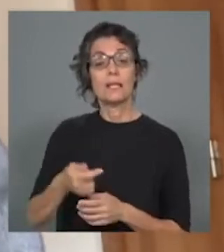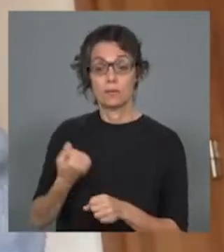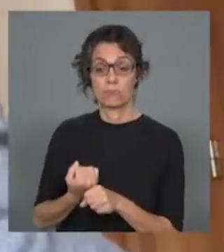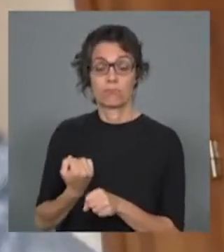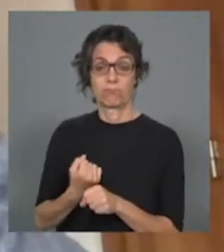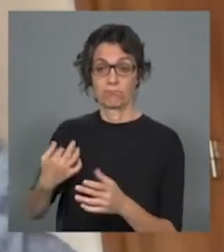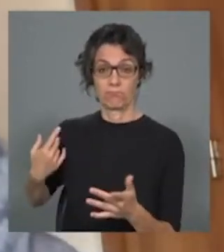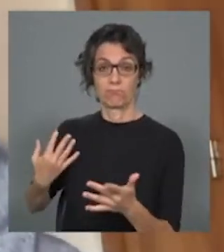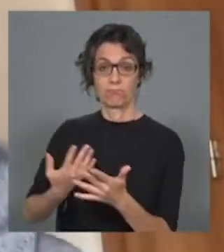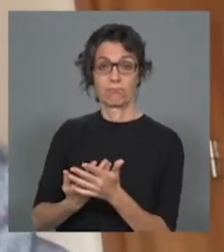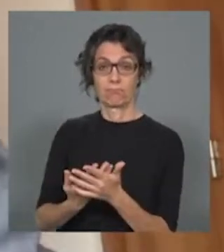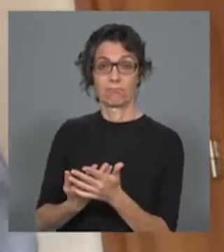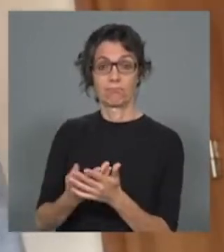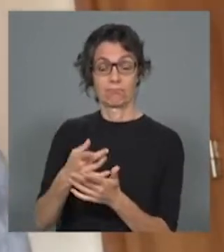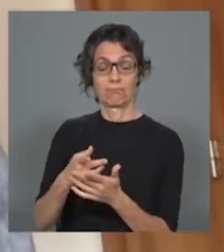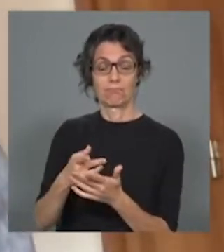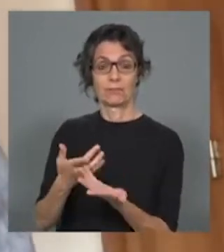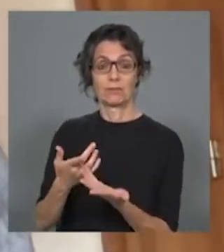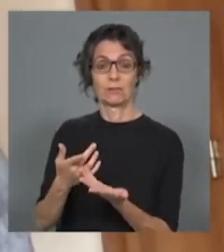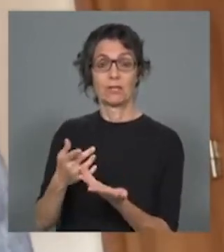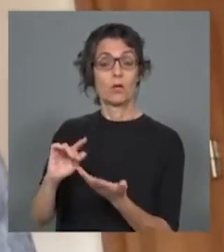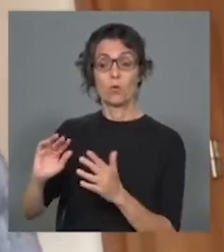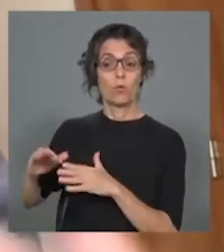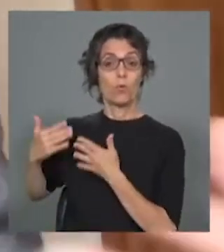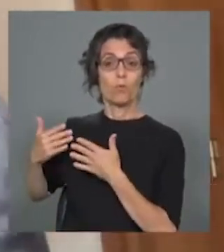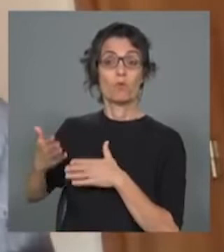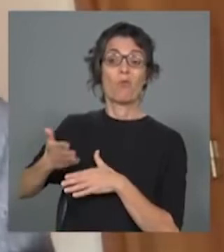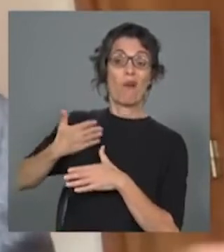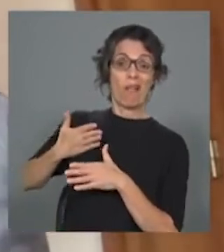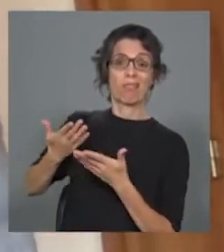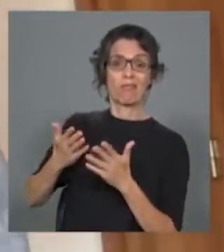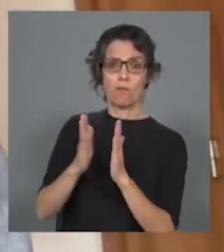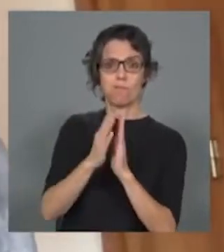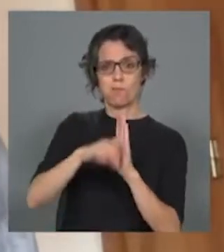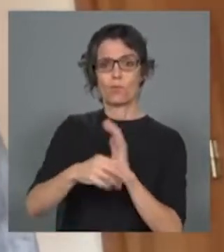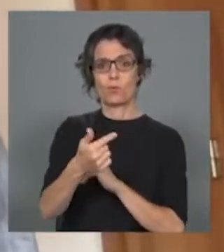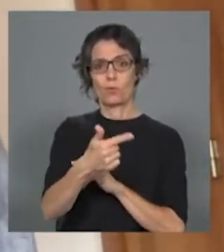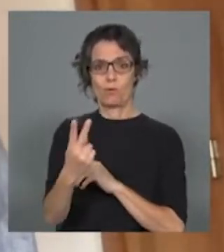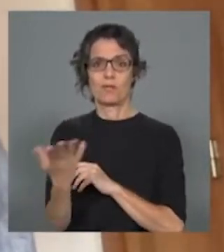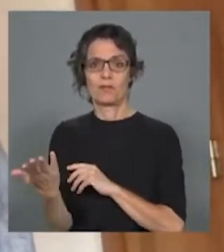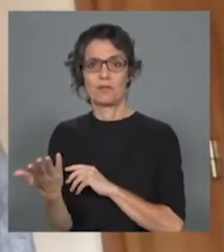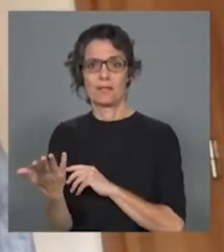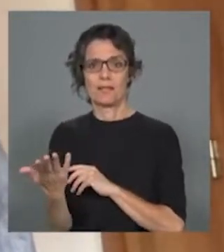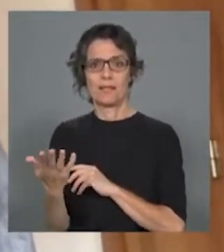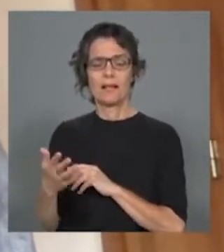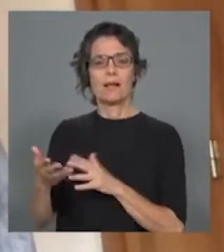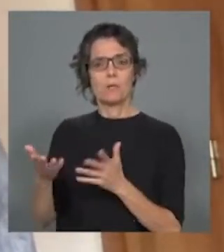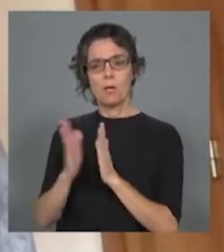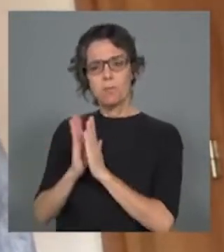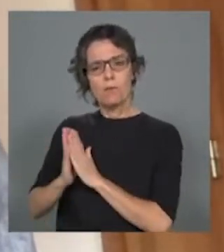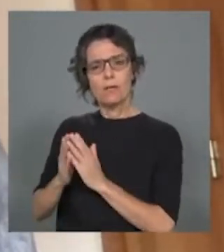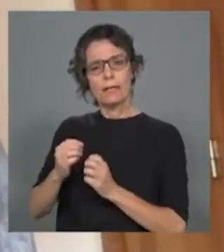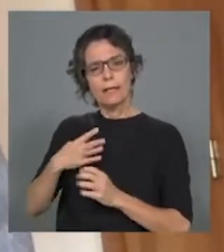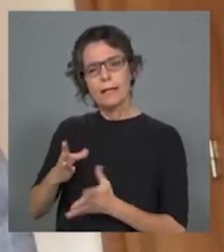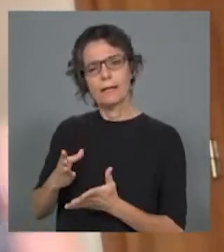que não começou quando a fé dos homens foi formalizada. Há um trabalho prévio e pioneiros das várias confissões que vale a pena